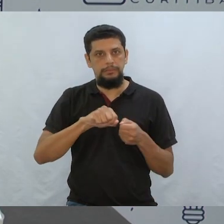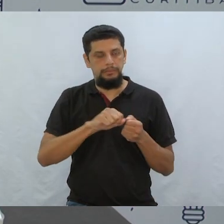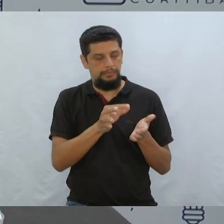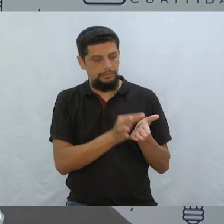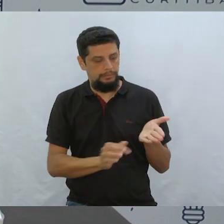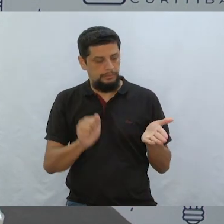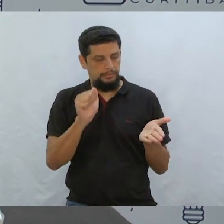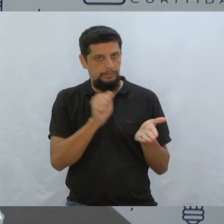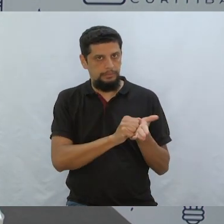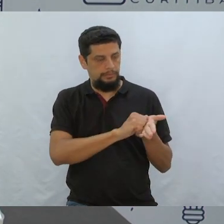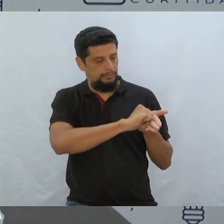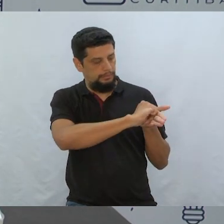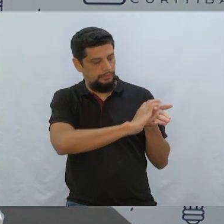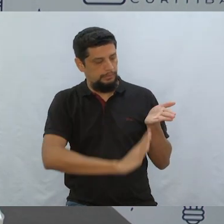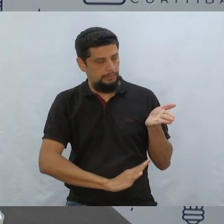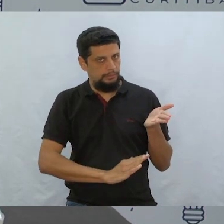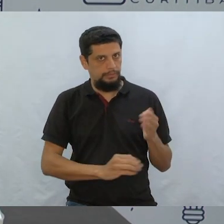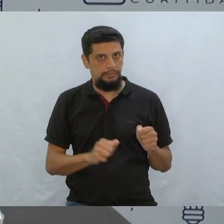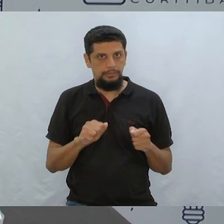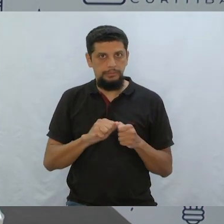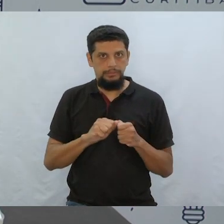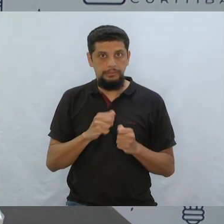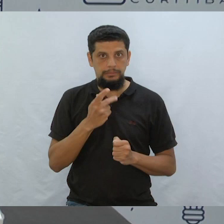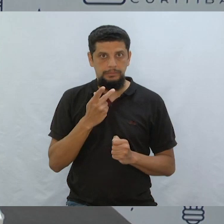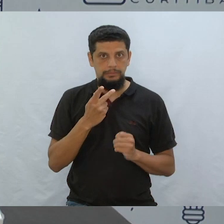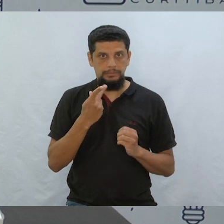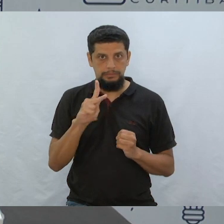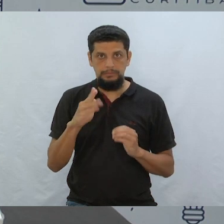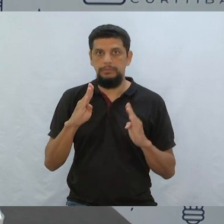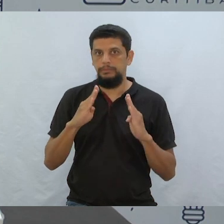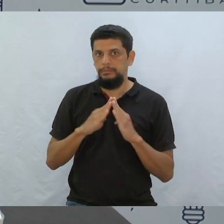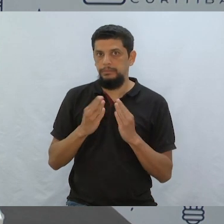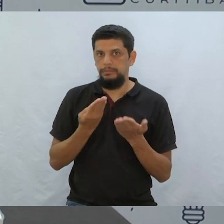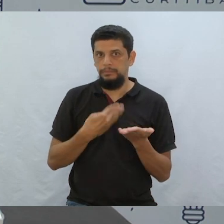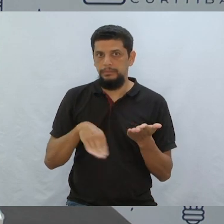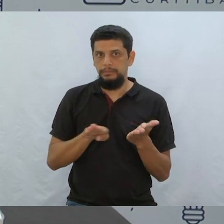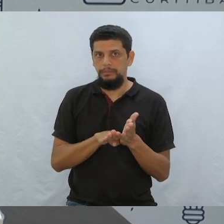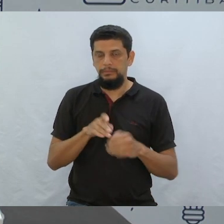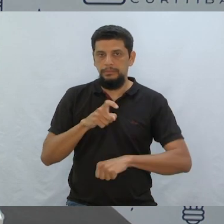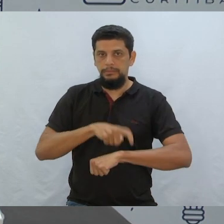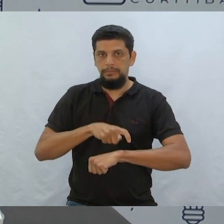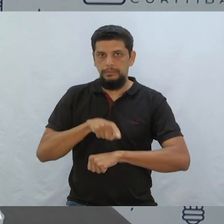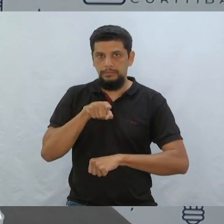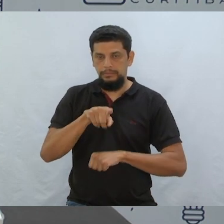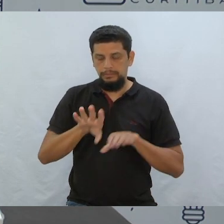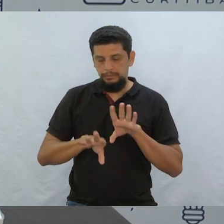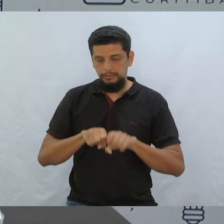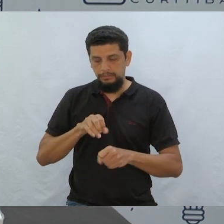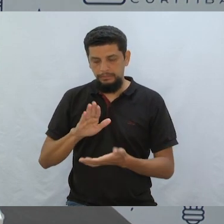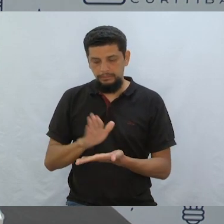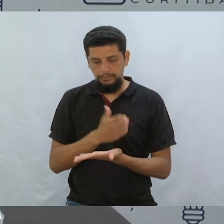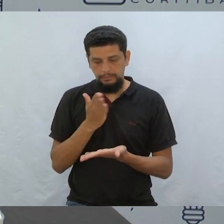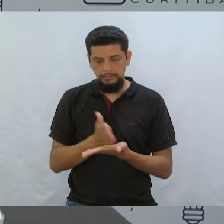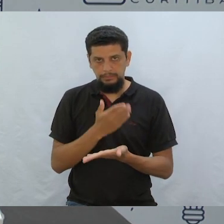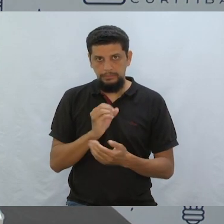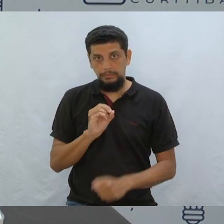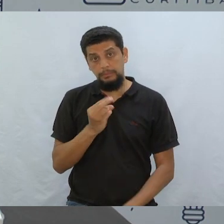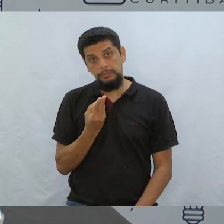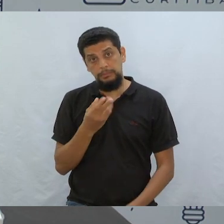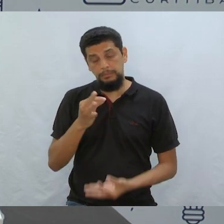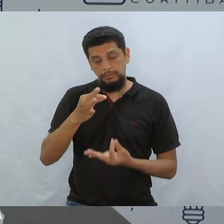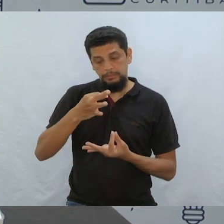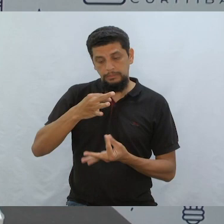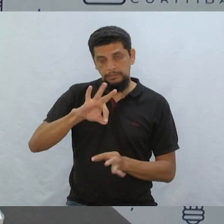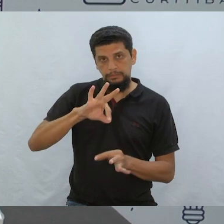vamos fazer o registro de uma atividade para casa, ok? Então, chegou a hora de você pegar o seu caderno, que você já faz o